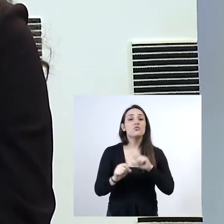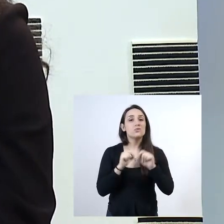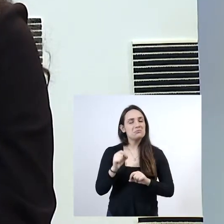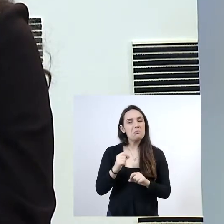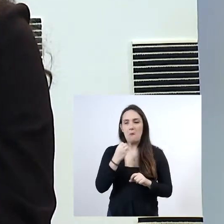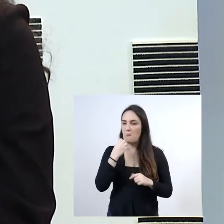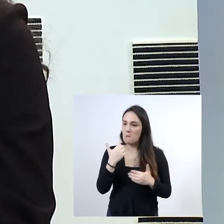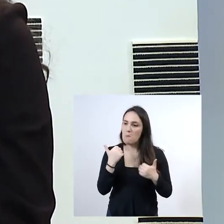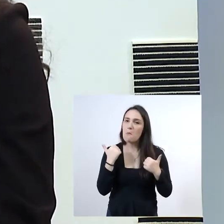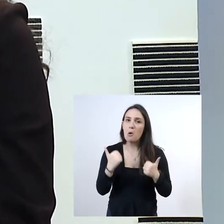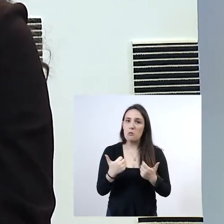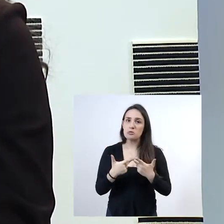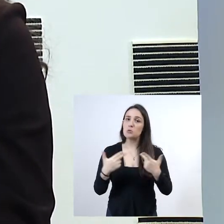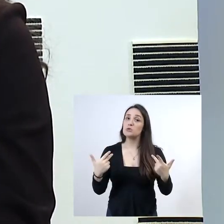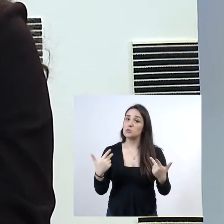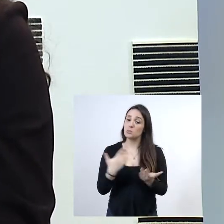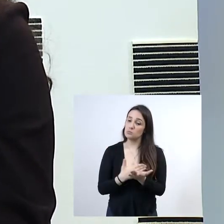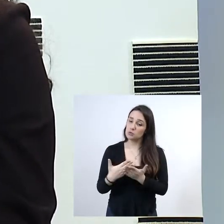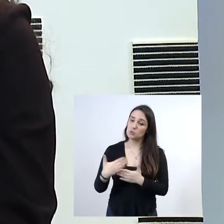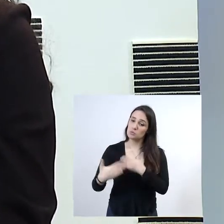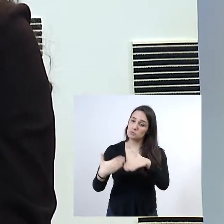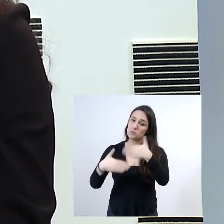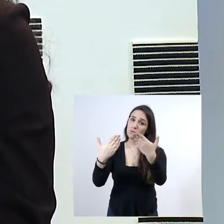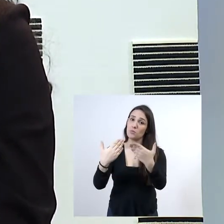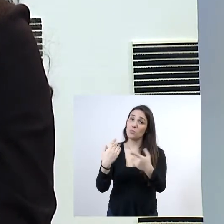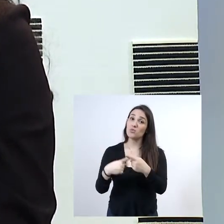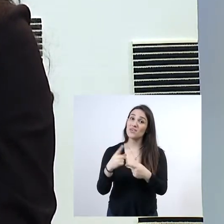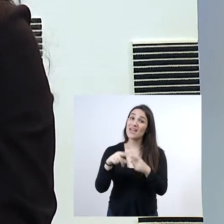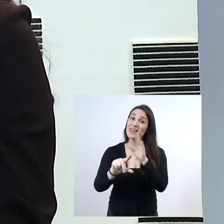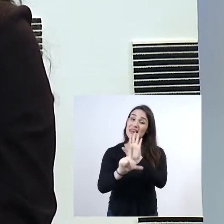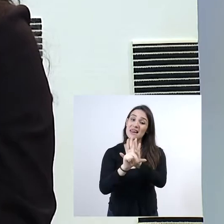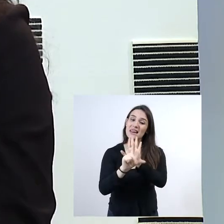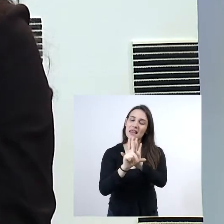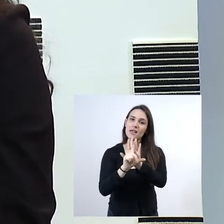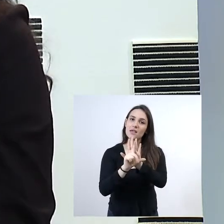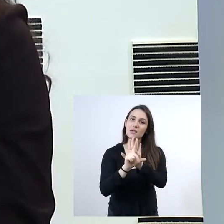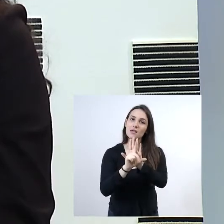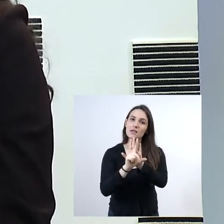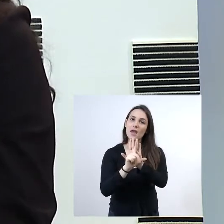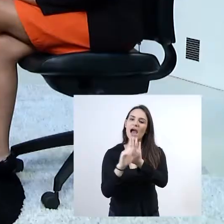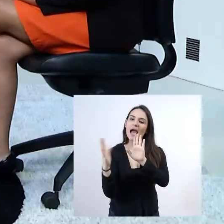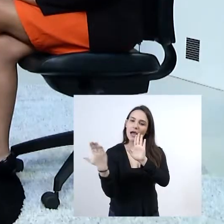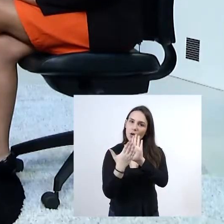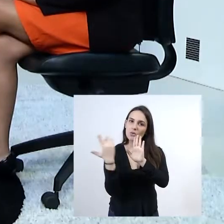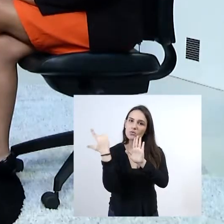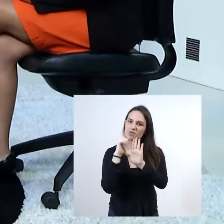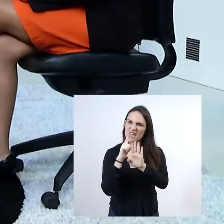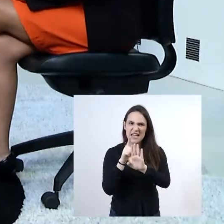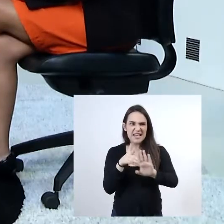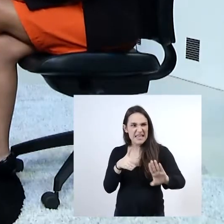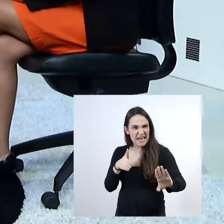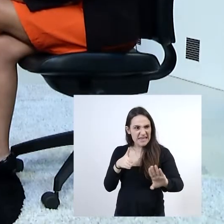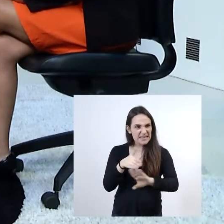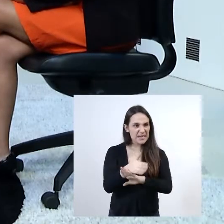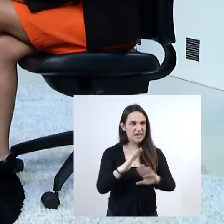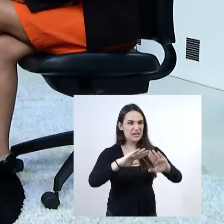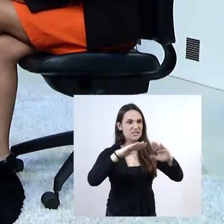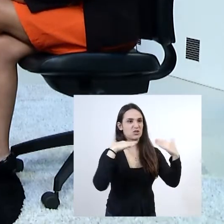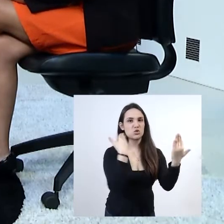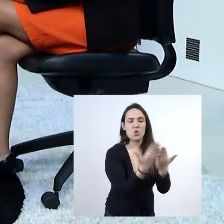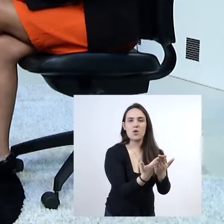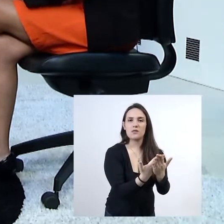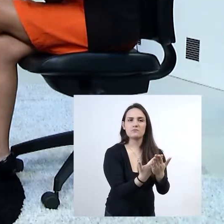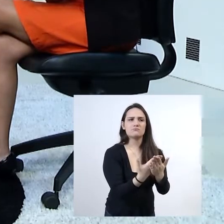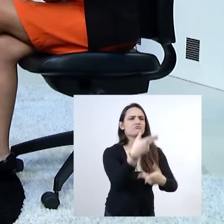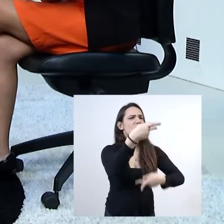um benefício dessa lei é que a gente pode, amparado por lei, entrar nas escolas e falar